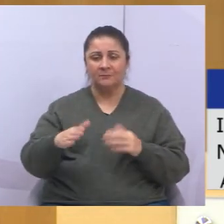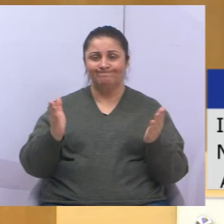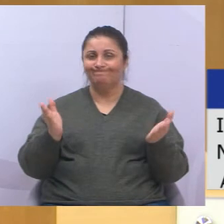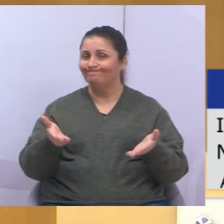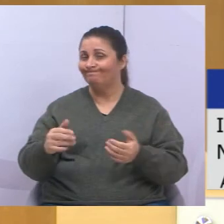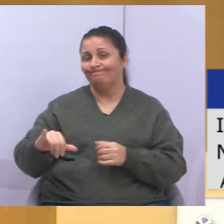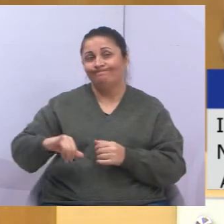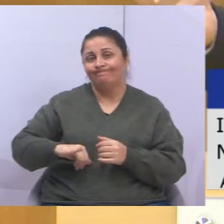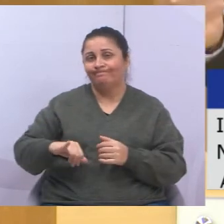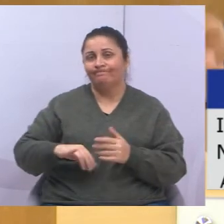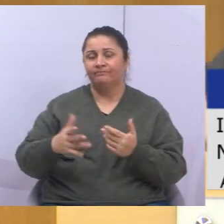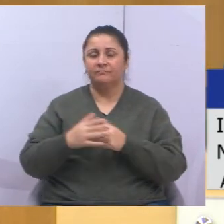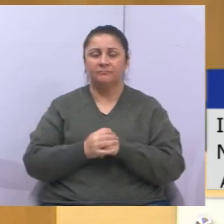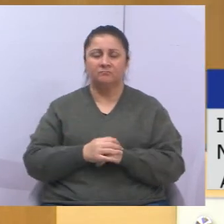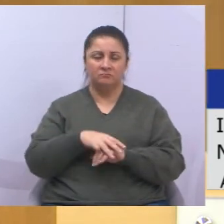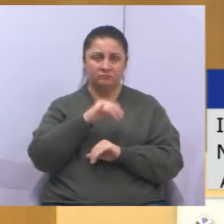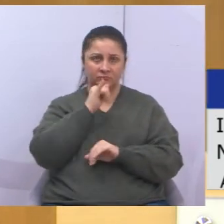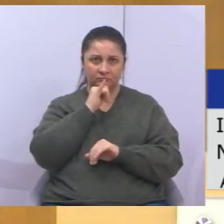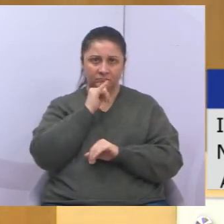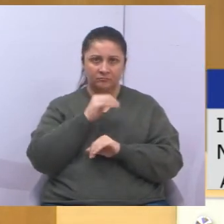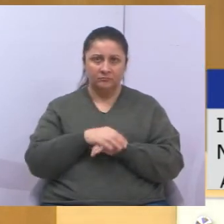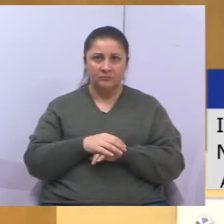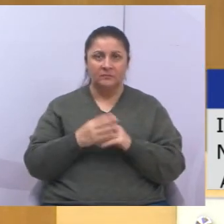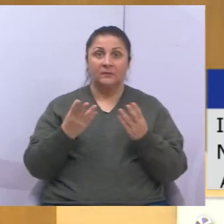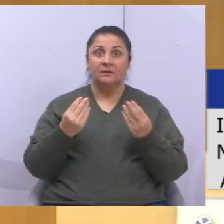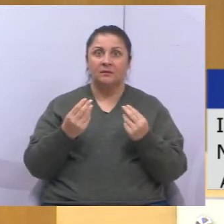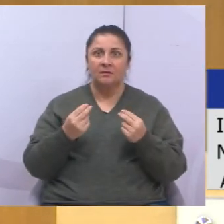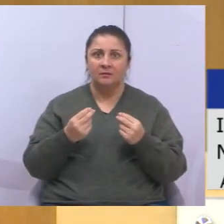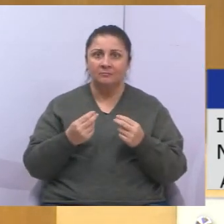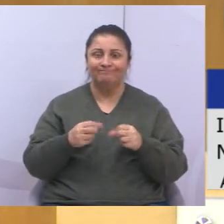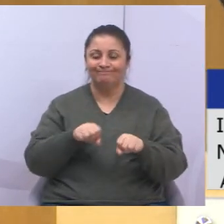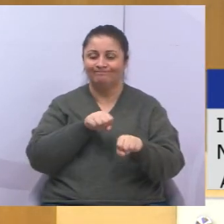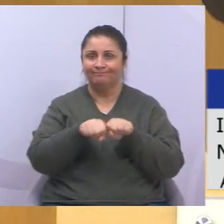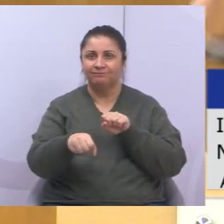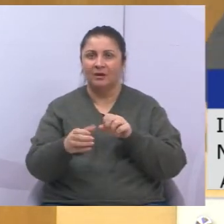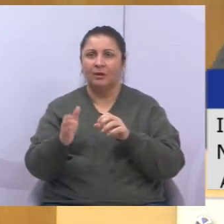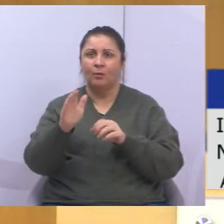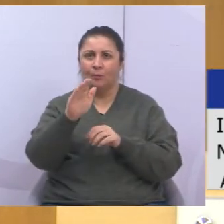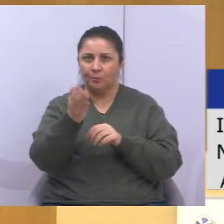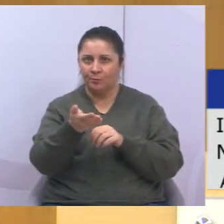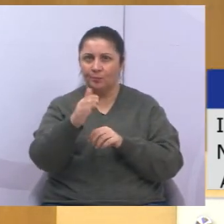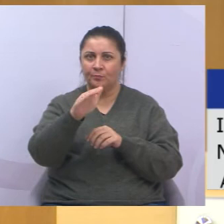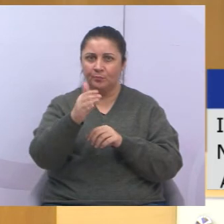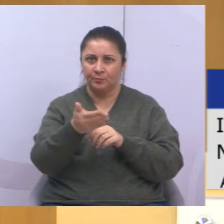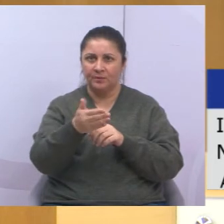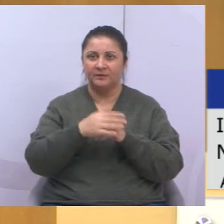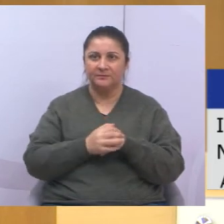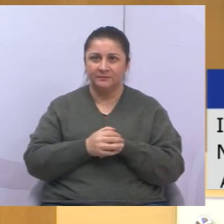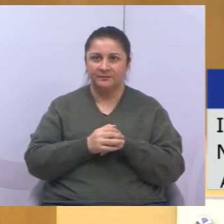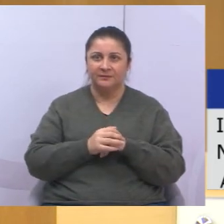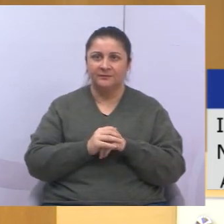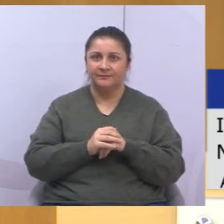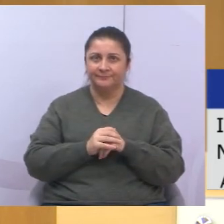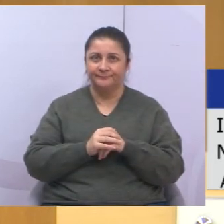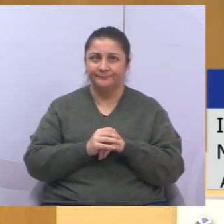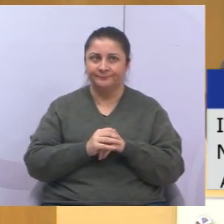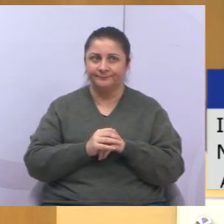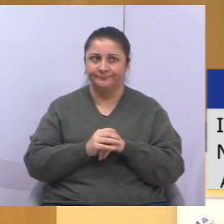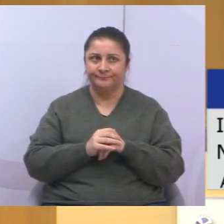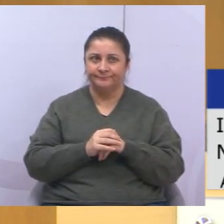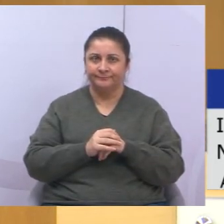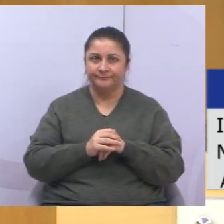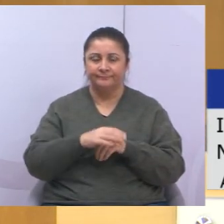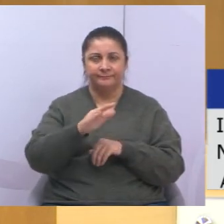vítimas. Vítimas, por exemplo, dos inúmeros casos de pedofilia que têm aumentado agora na pandemia. Vítimas, por